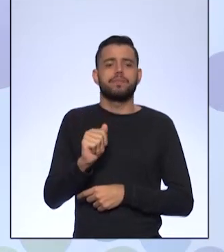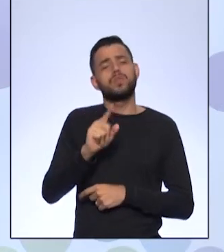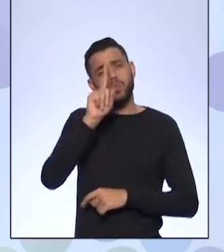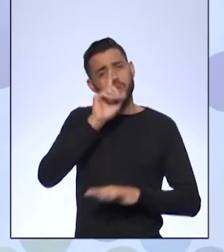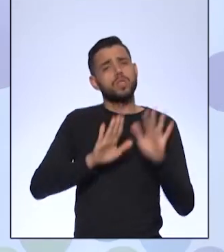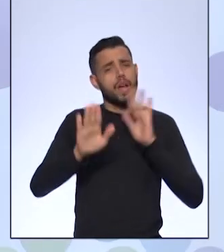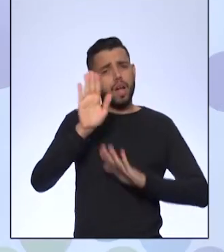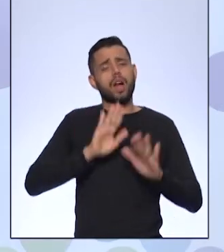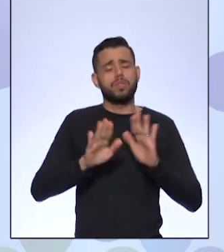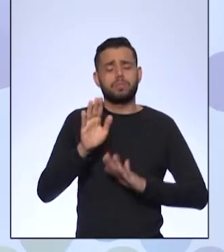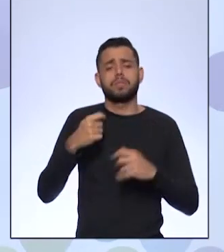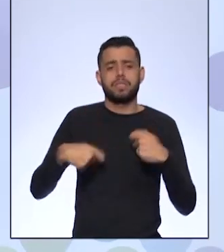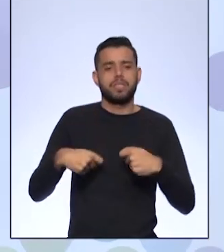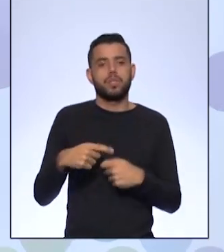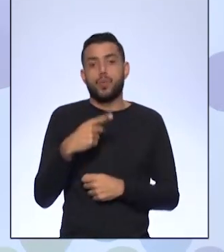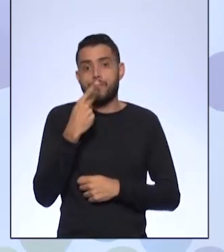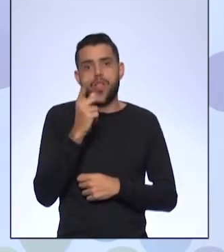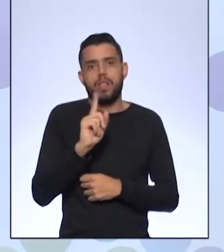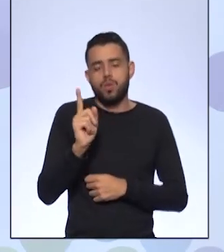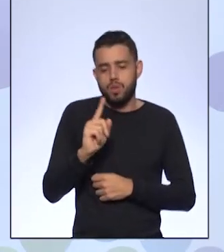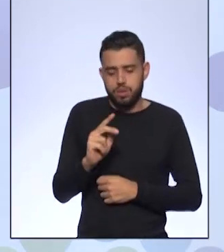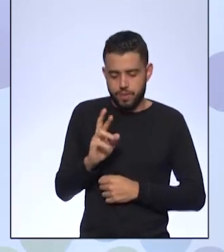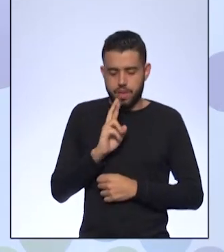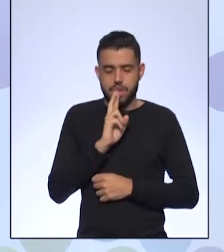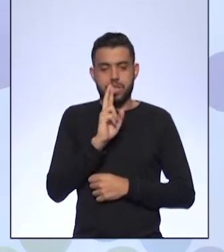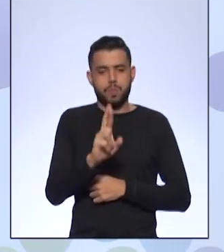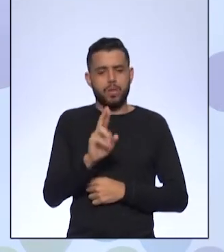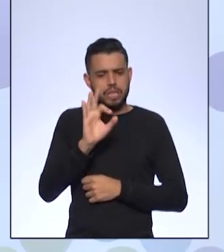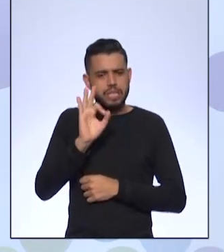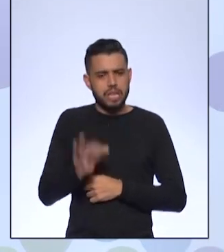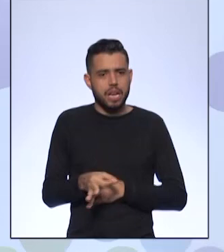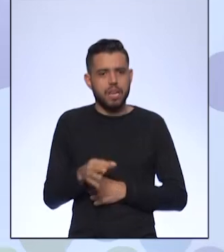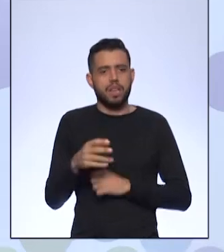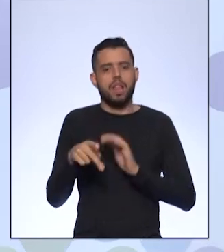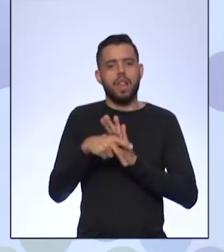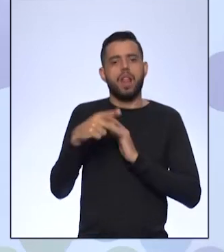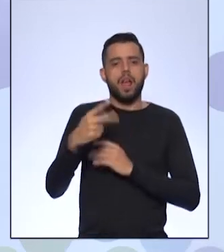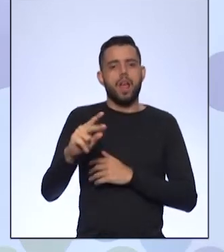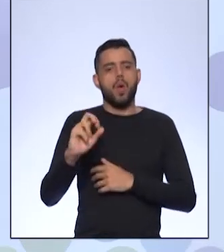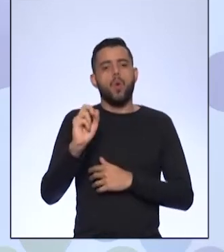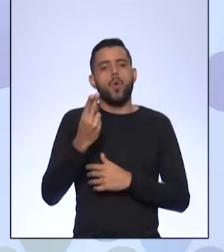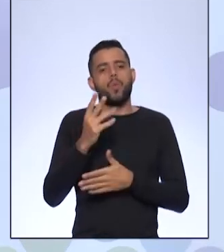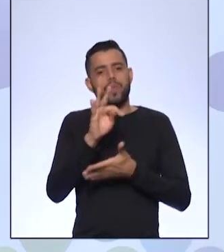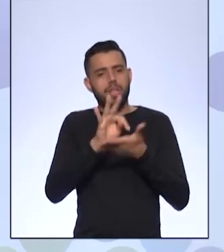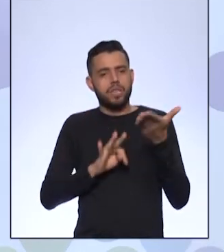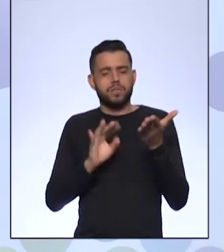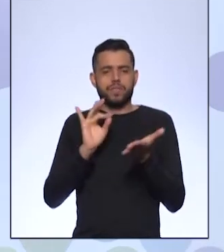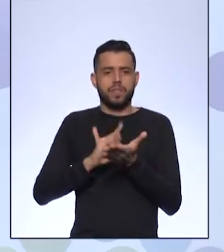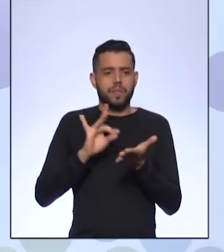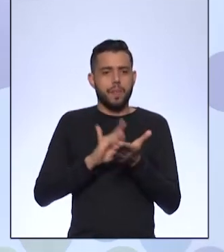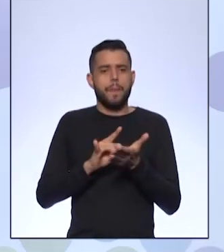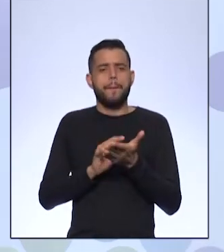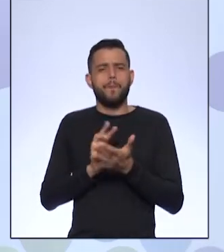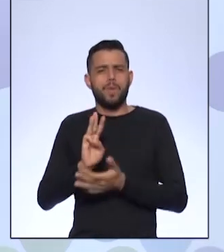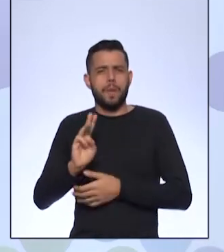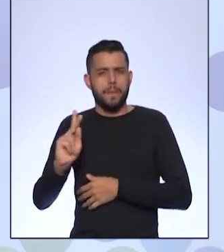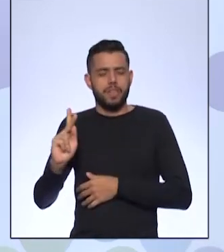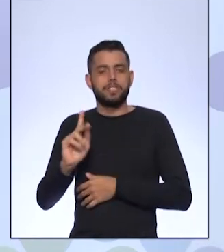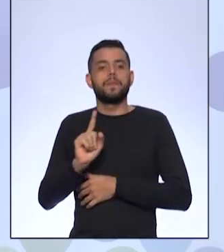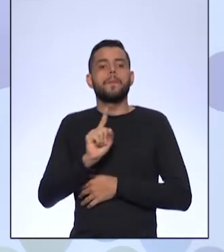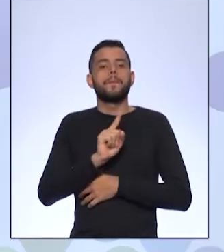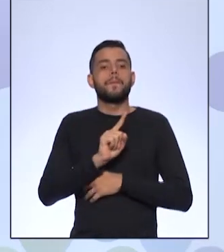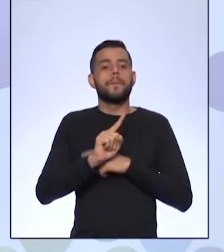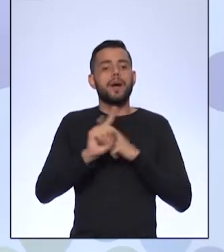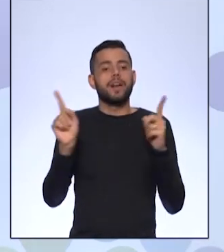cuidado. Não estou dizendo que você não vai encontrar respostas corretas no Brainly ou textos que sejam verdadeiros, assim como a Wikipédia. Mas como ele é um